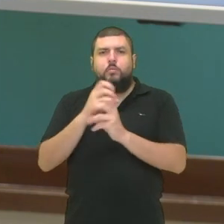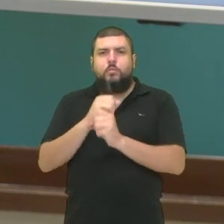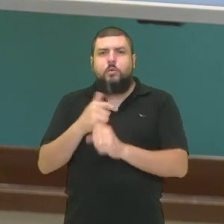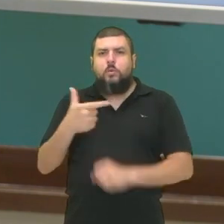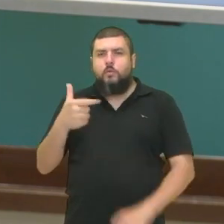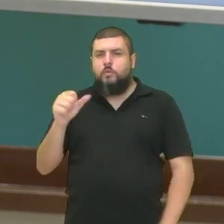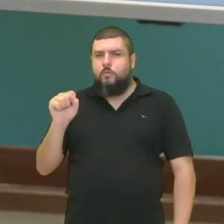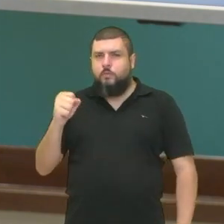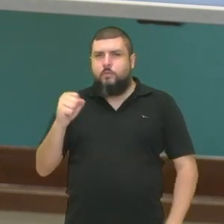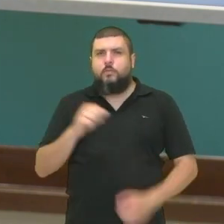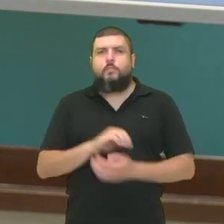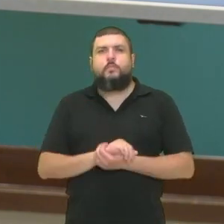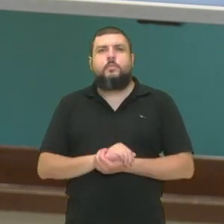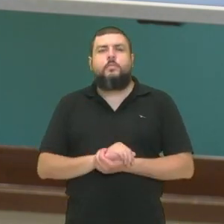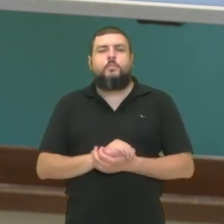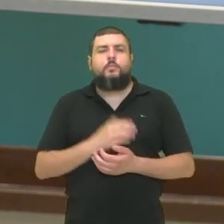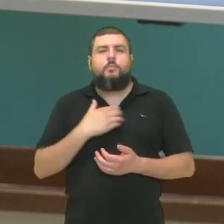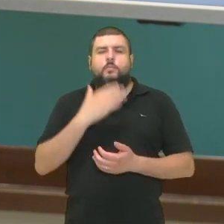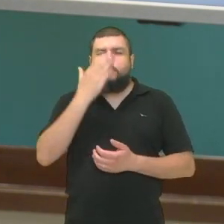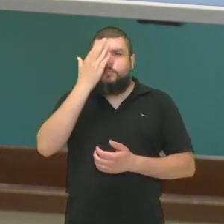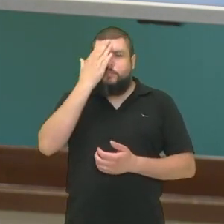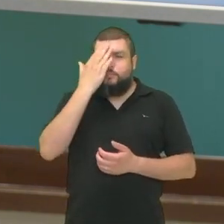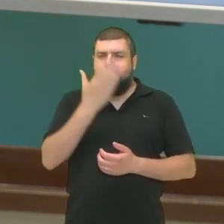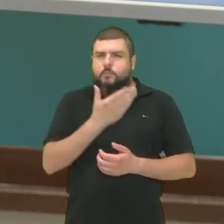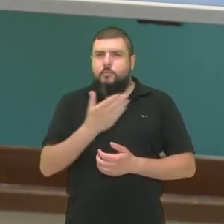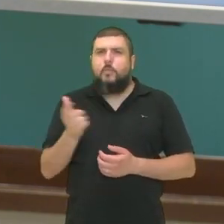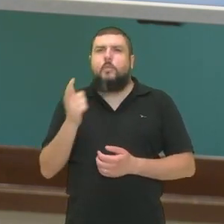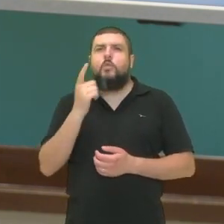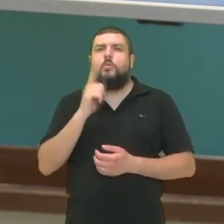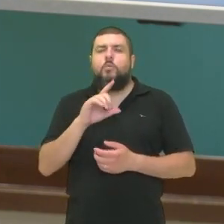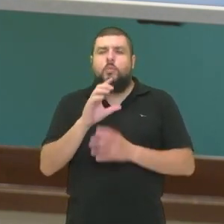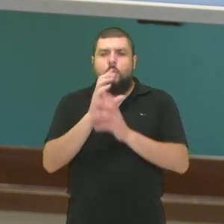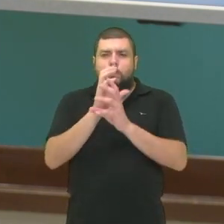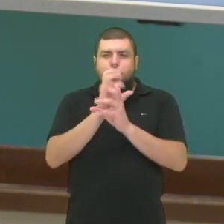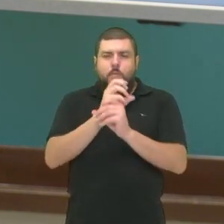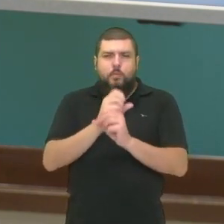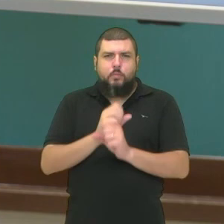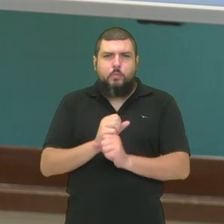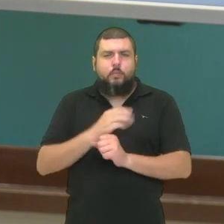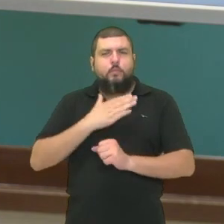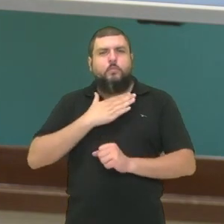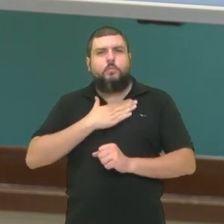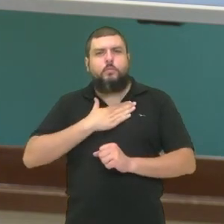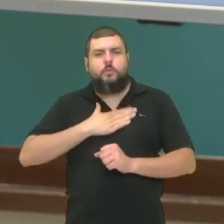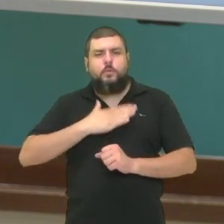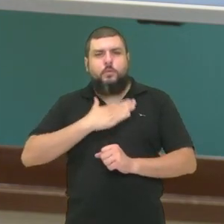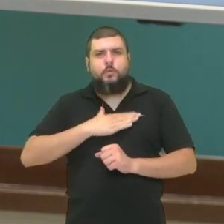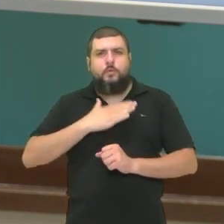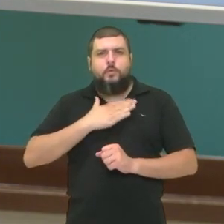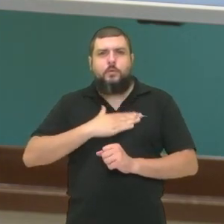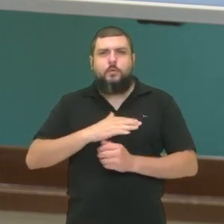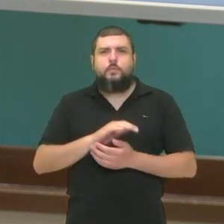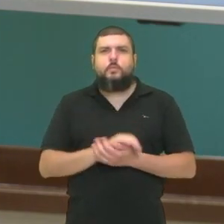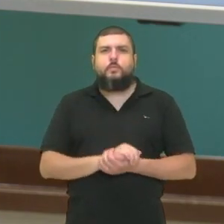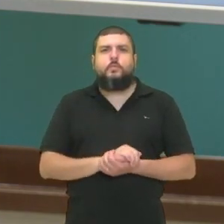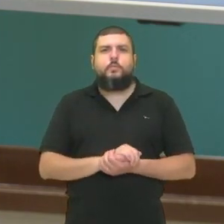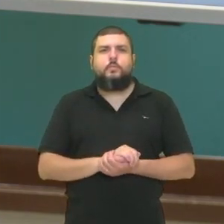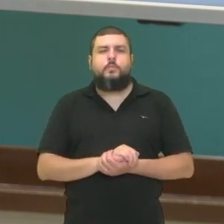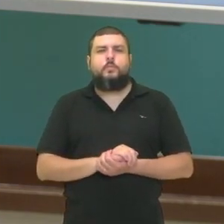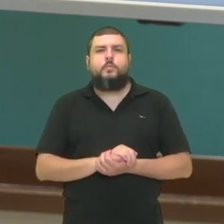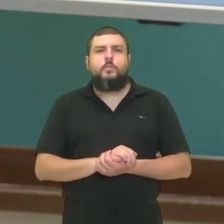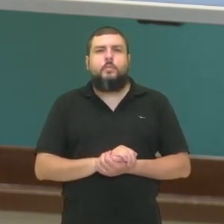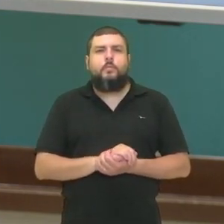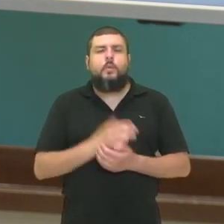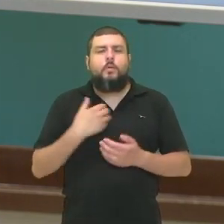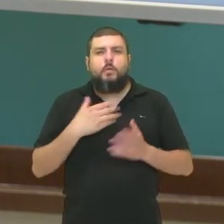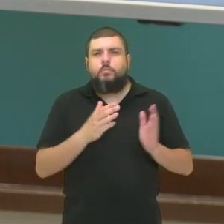área. Tenho certeza que vocês resolveram tranquilamente esse exercício, que é exatamente o que a gente